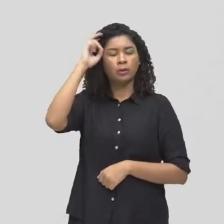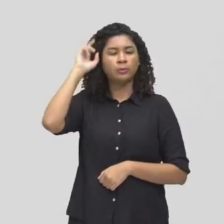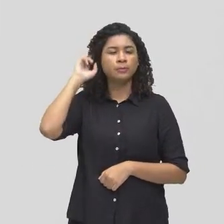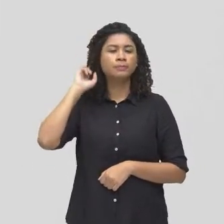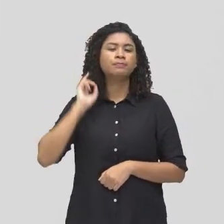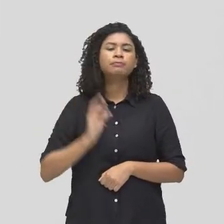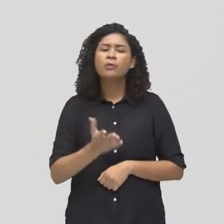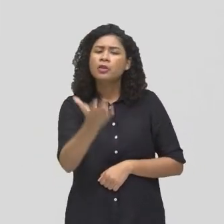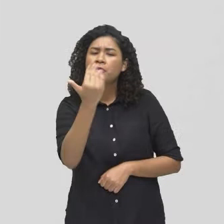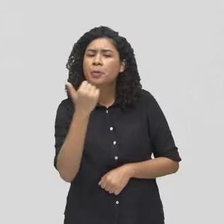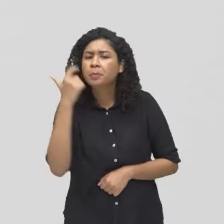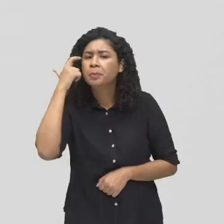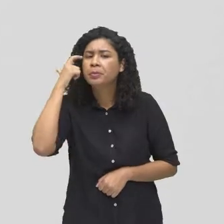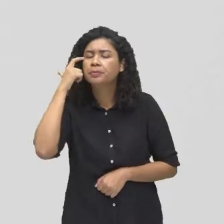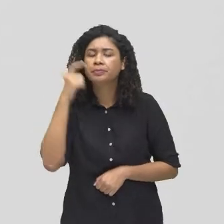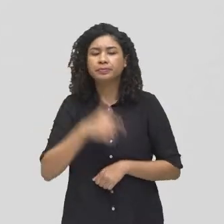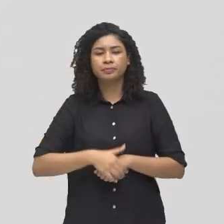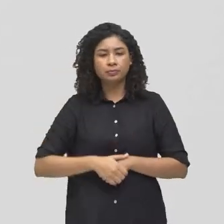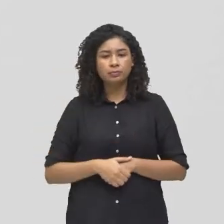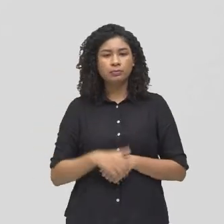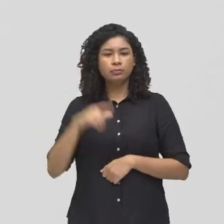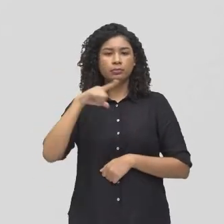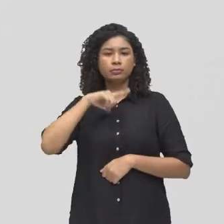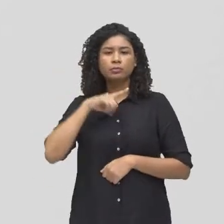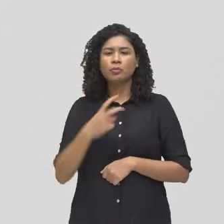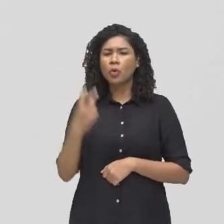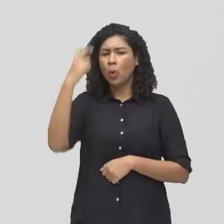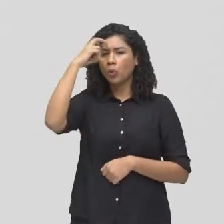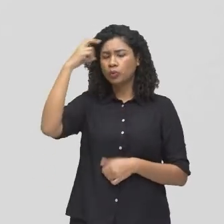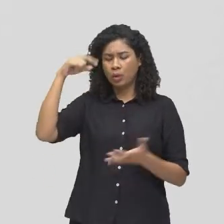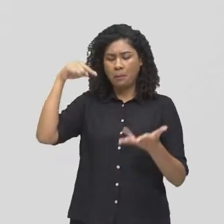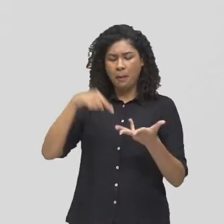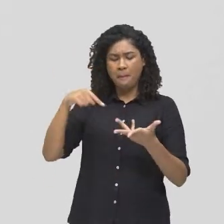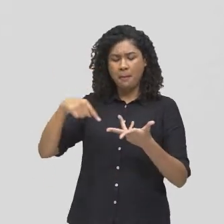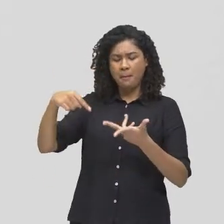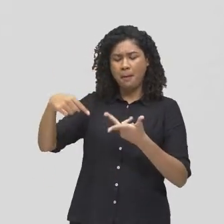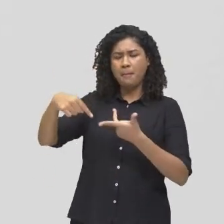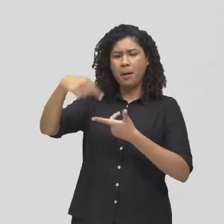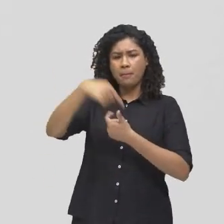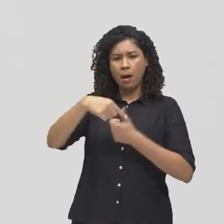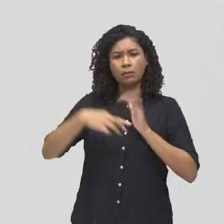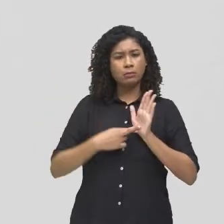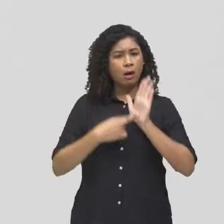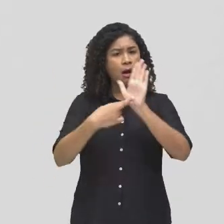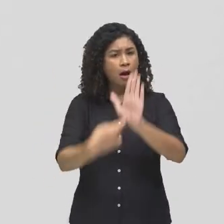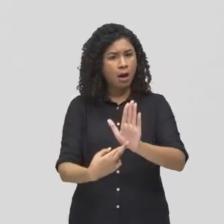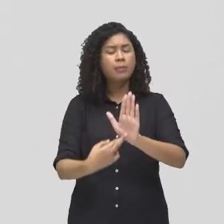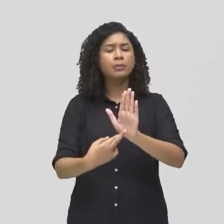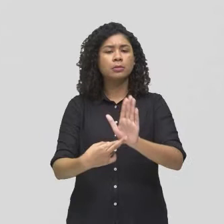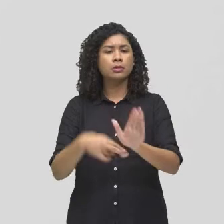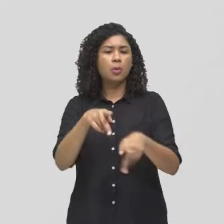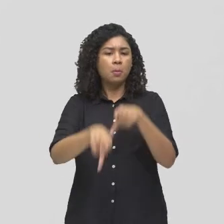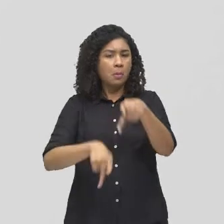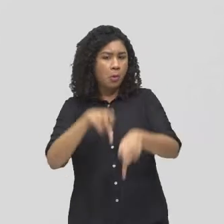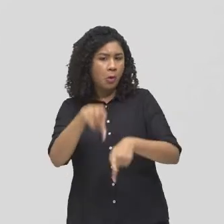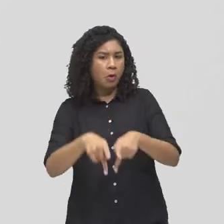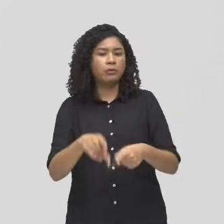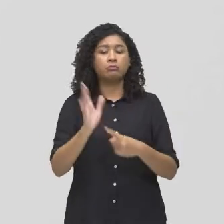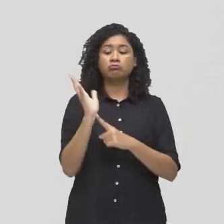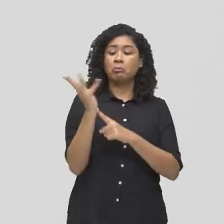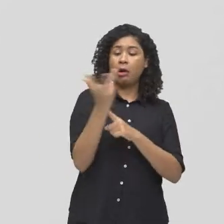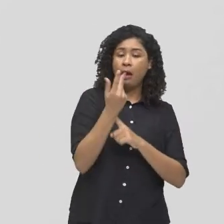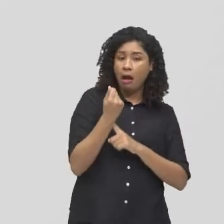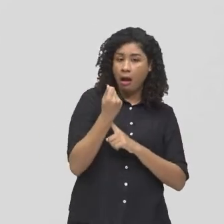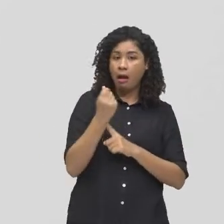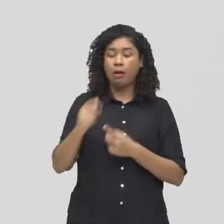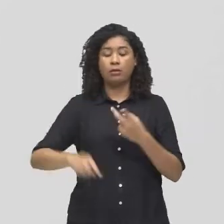Pensa comigo, existem vários elementos culturais representativos de um povo. A arte, a religião, os